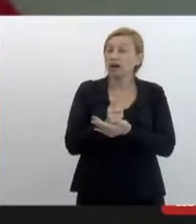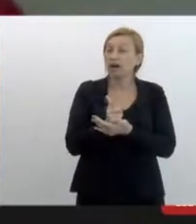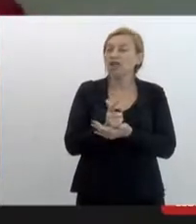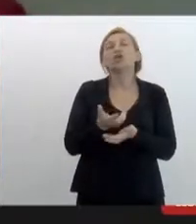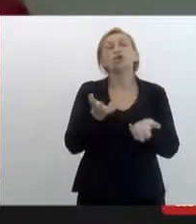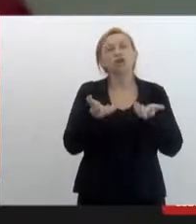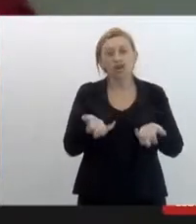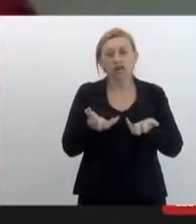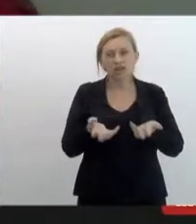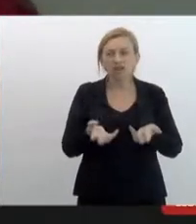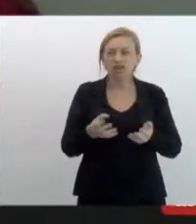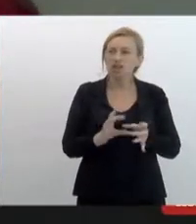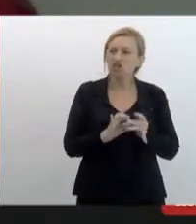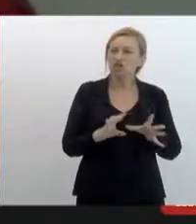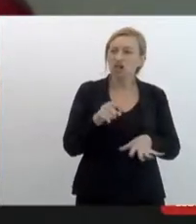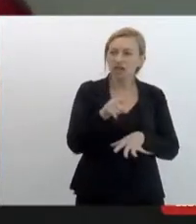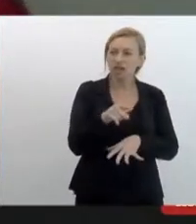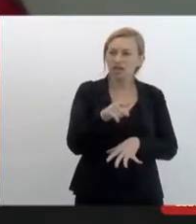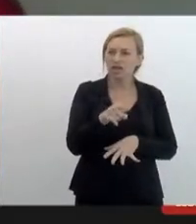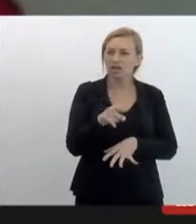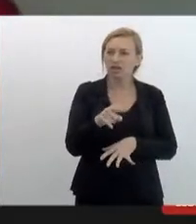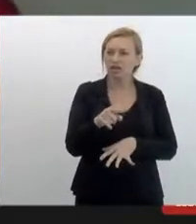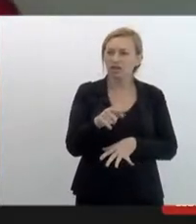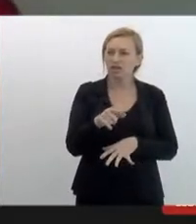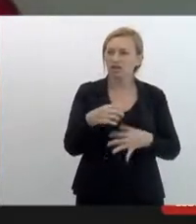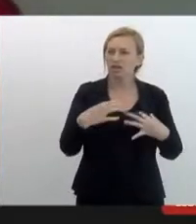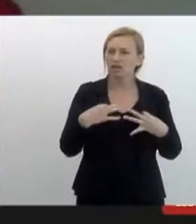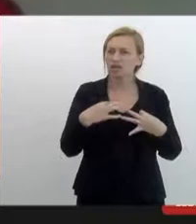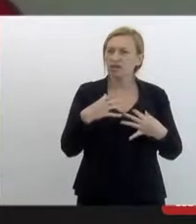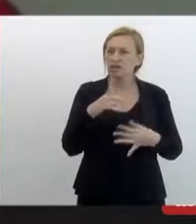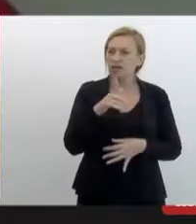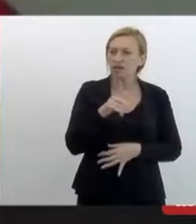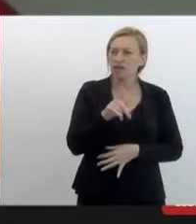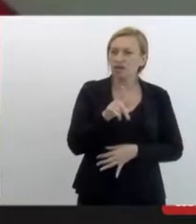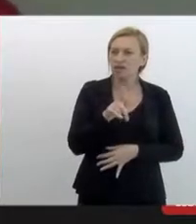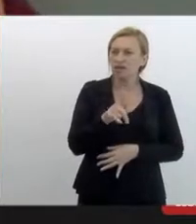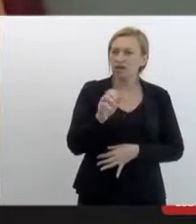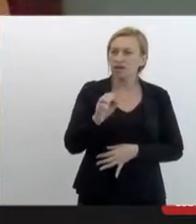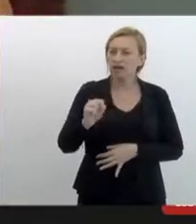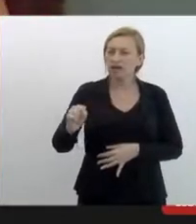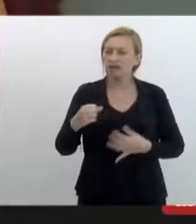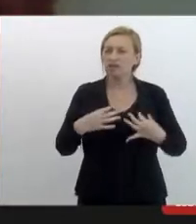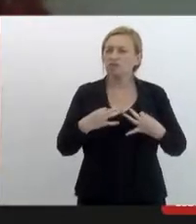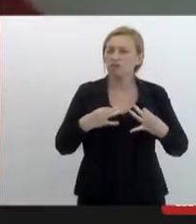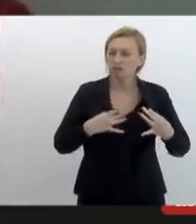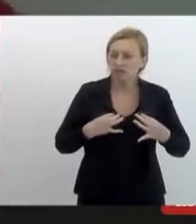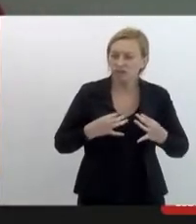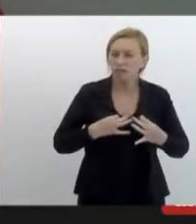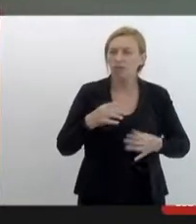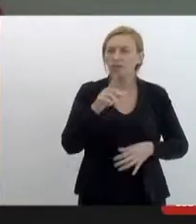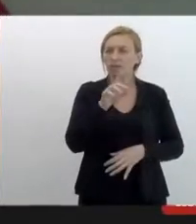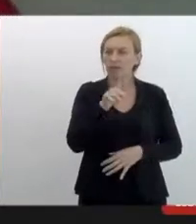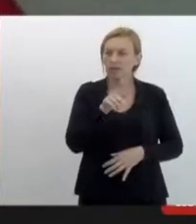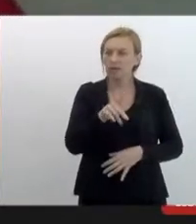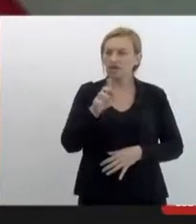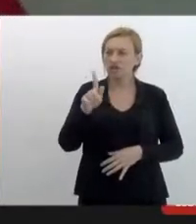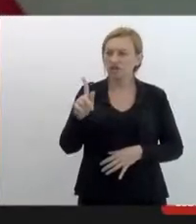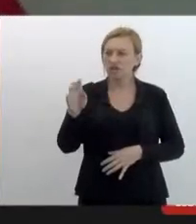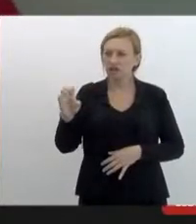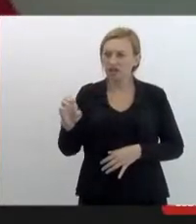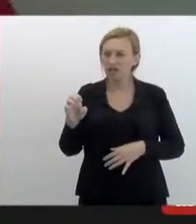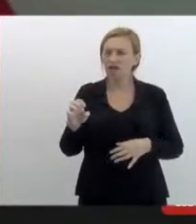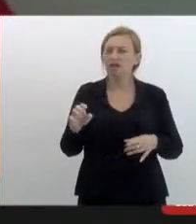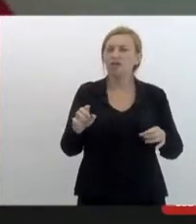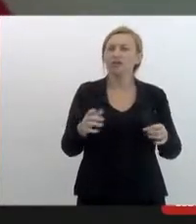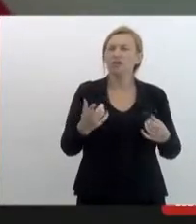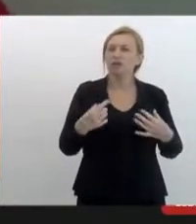eu queria deixar aqui o GAESF à disposição da PGE e da Cefaz para poder fazer esse apoio